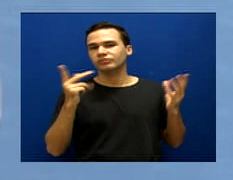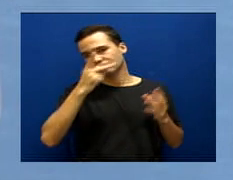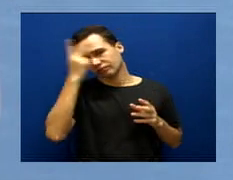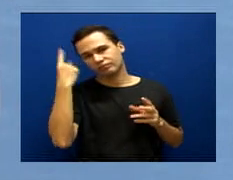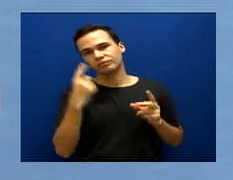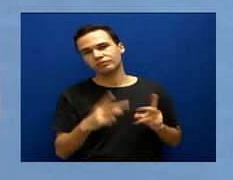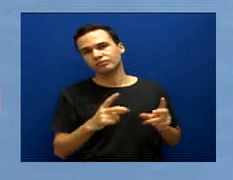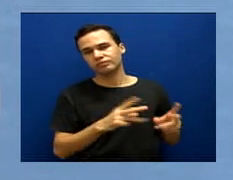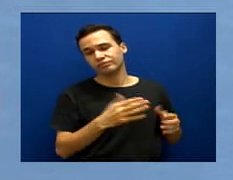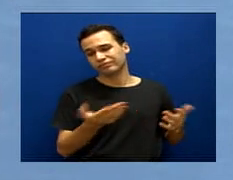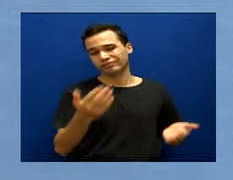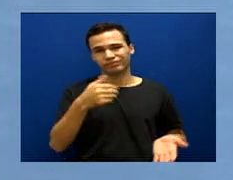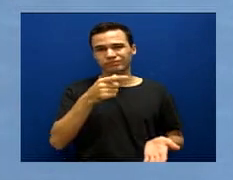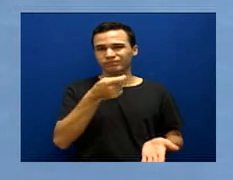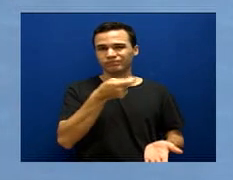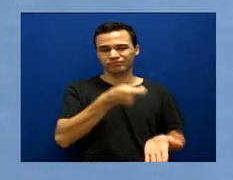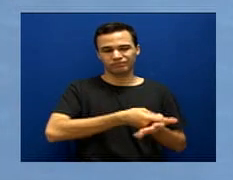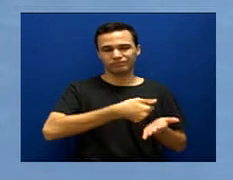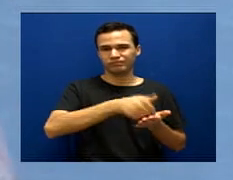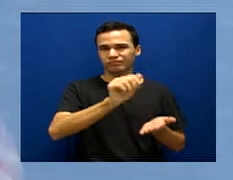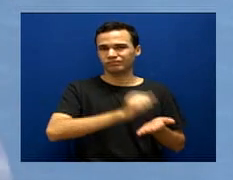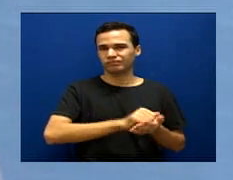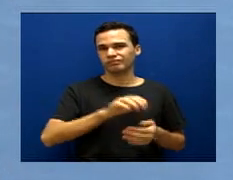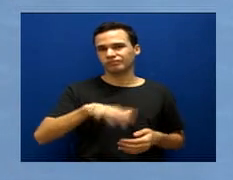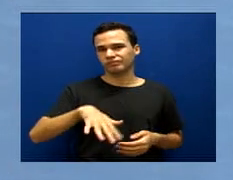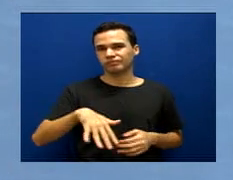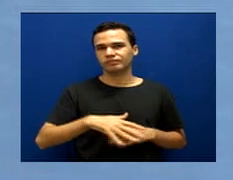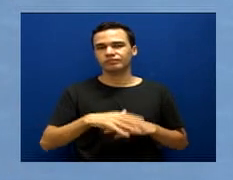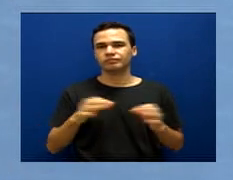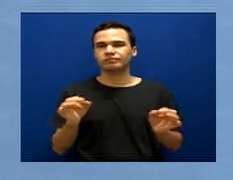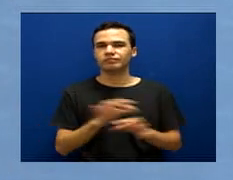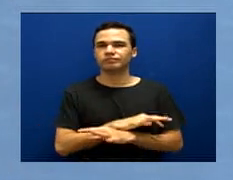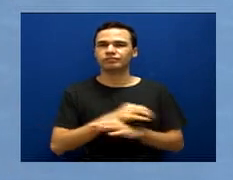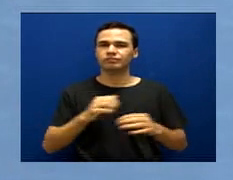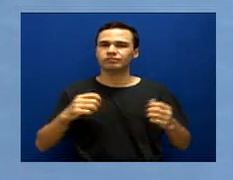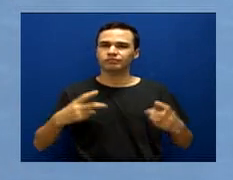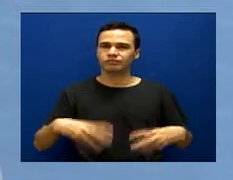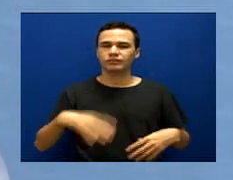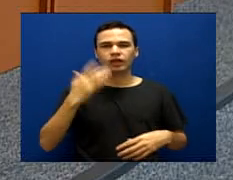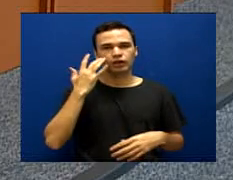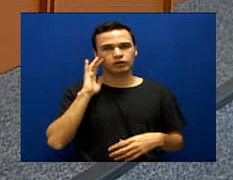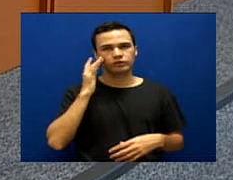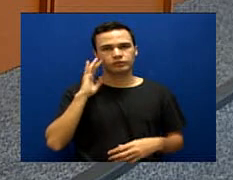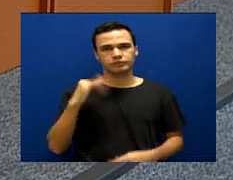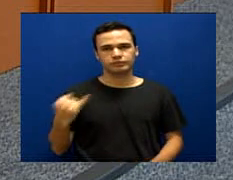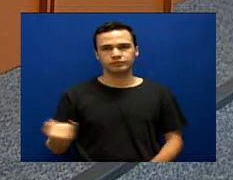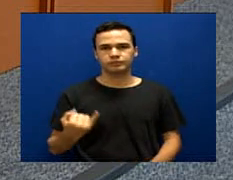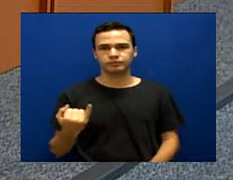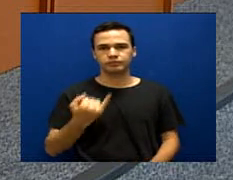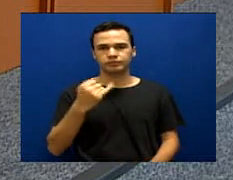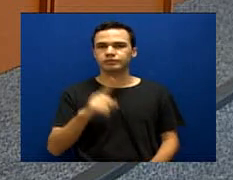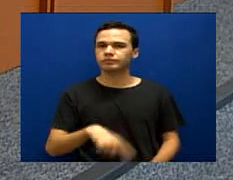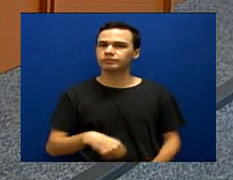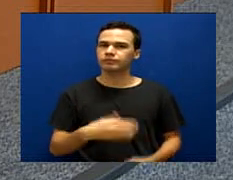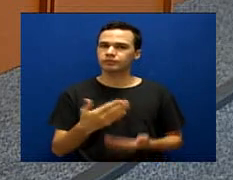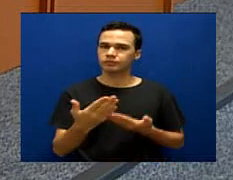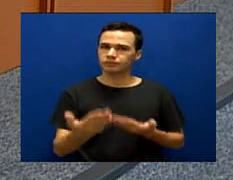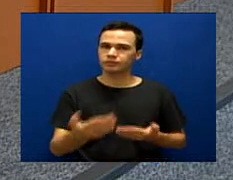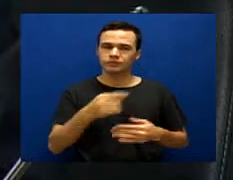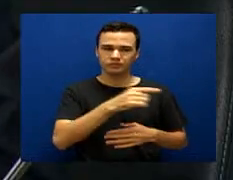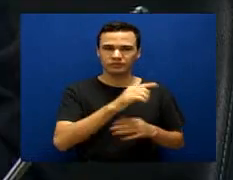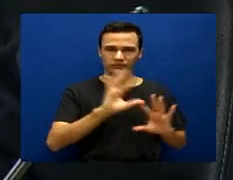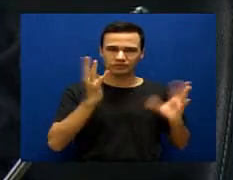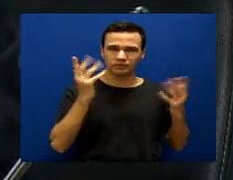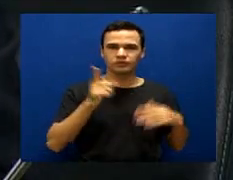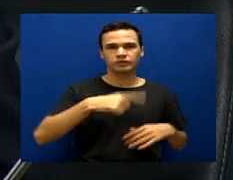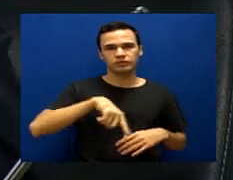essa multa aí ela é irrisória, tá bom? Então a minha fala fica por aqui. Perfeito, né? Eu acho que até é importante que esse evento esteja ocorrendo